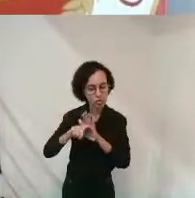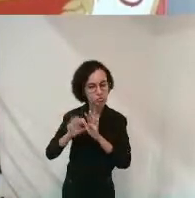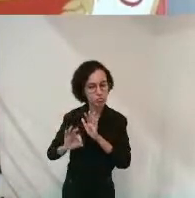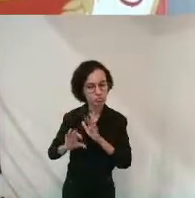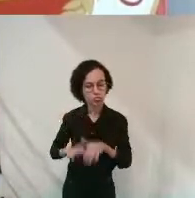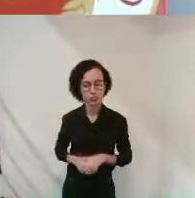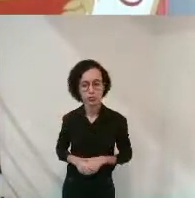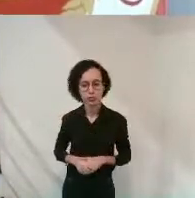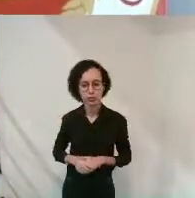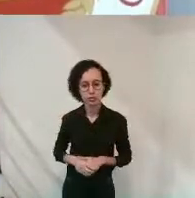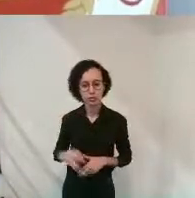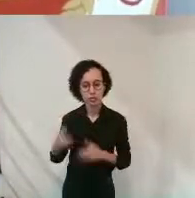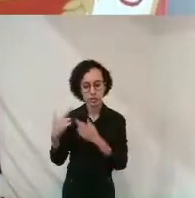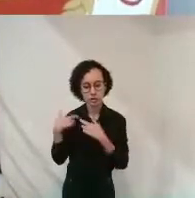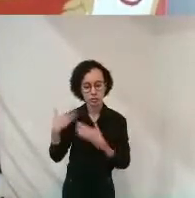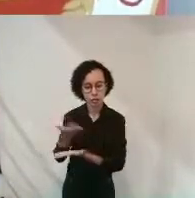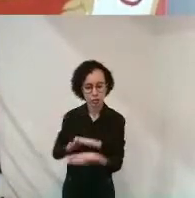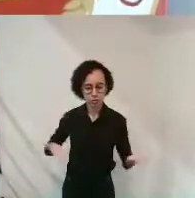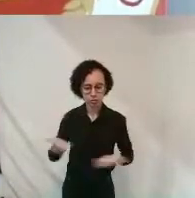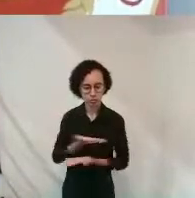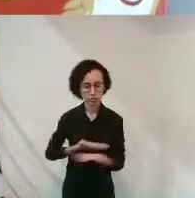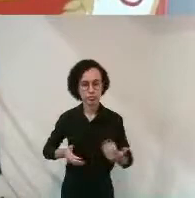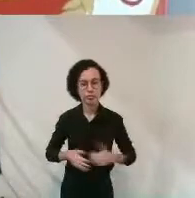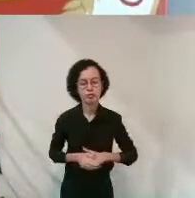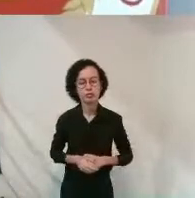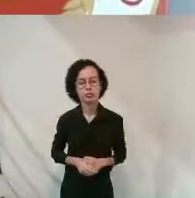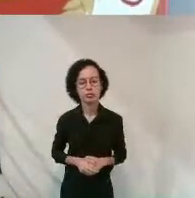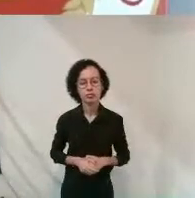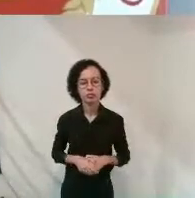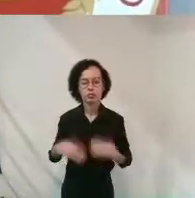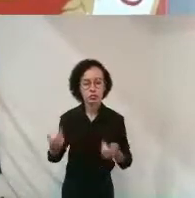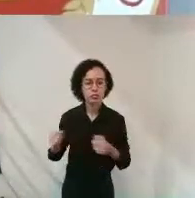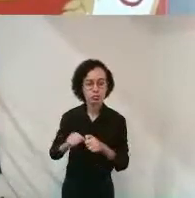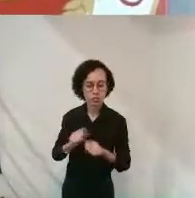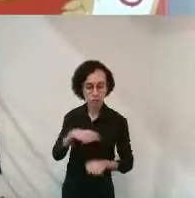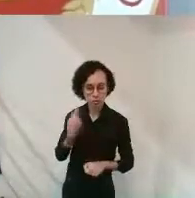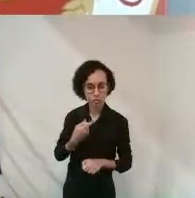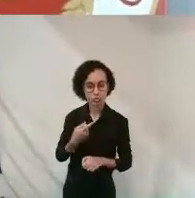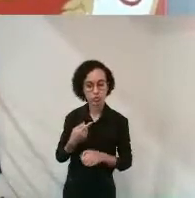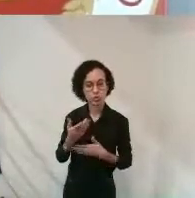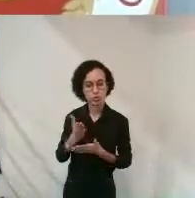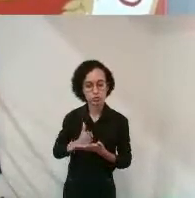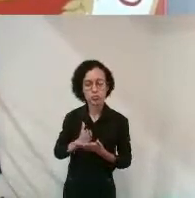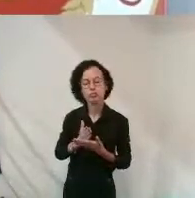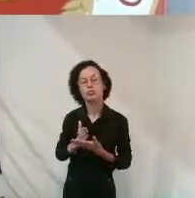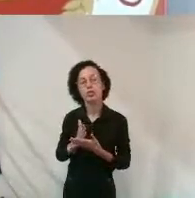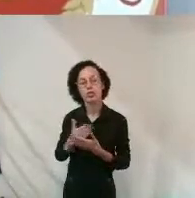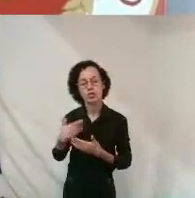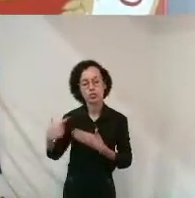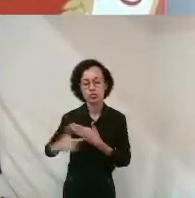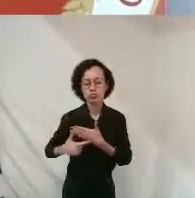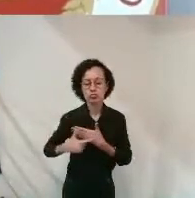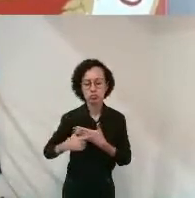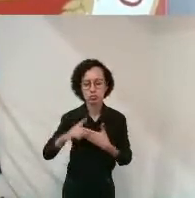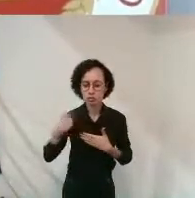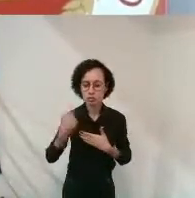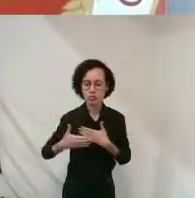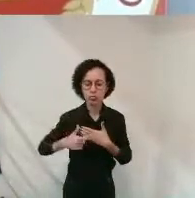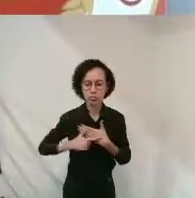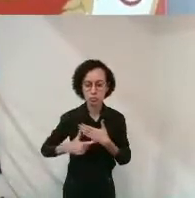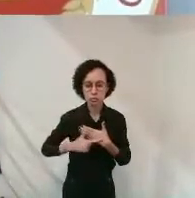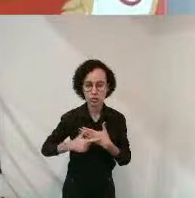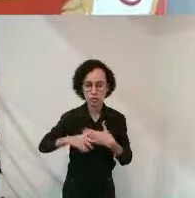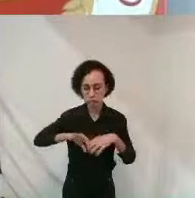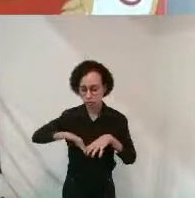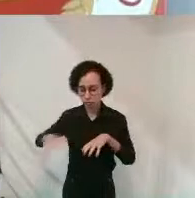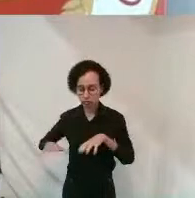A responsabilidade compartilhada está na lei. Então, façamos a nossa parte, comecemos a fazer a separação em casa,